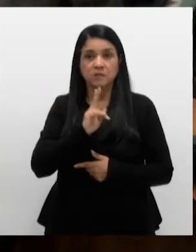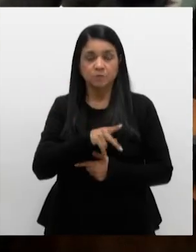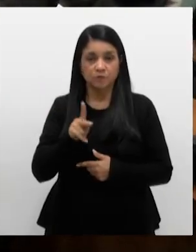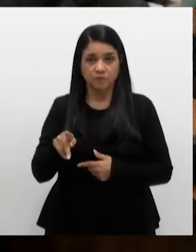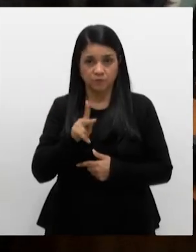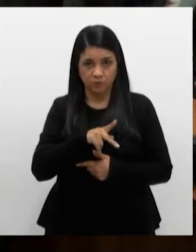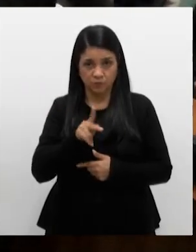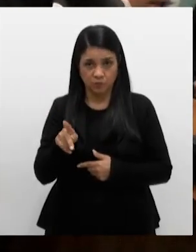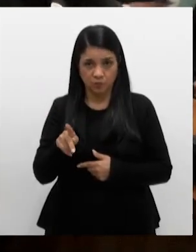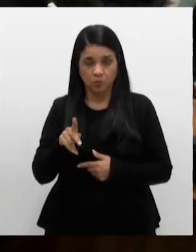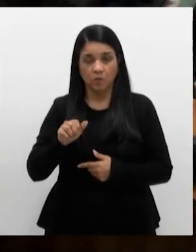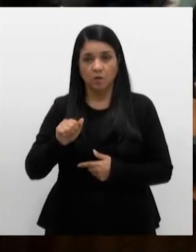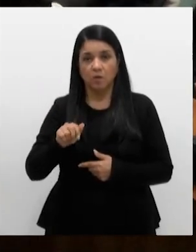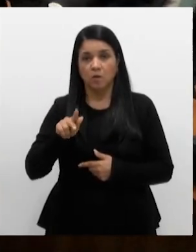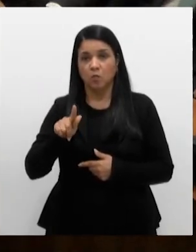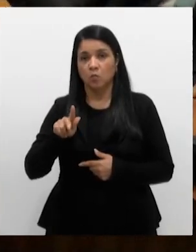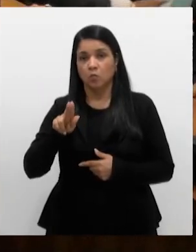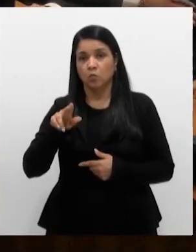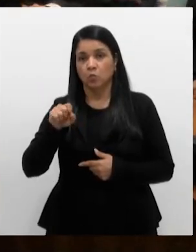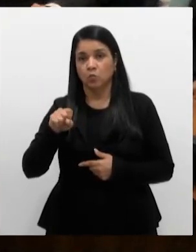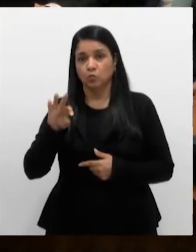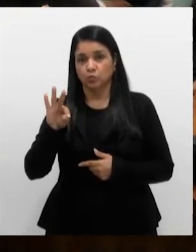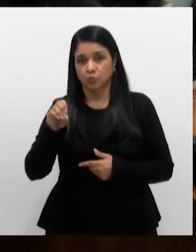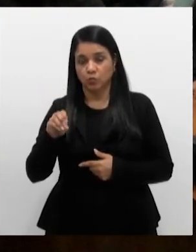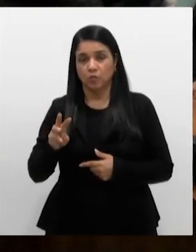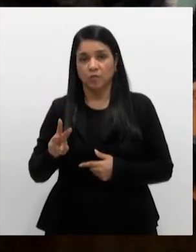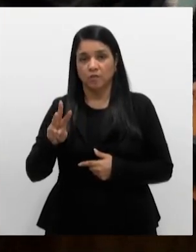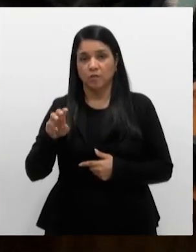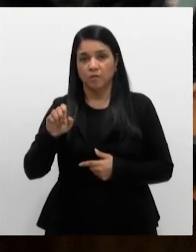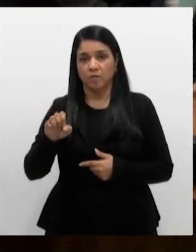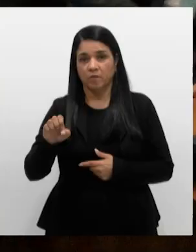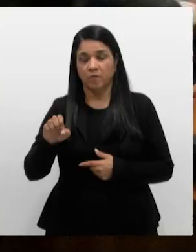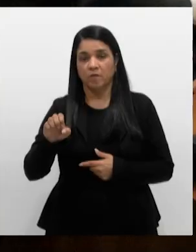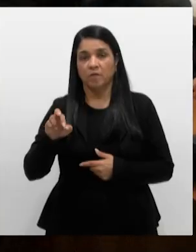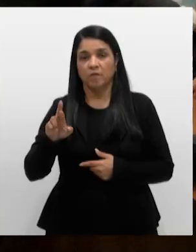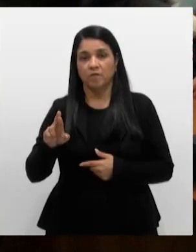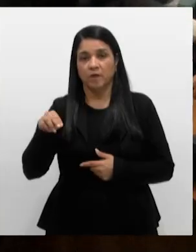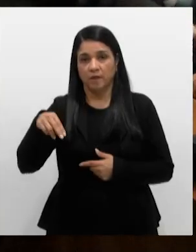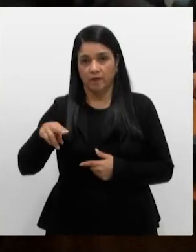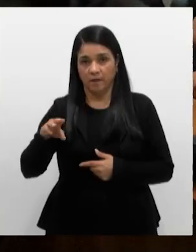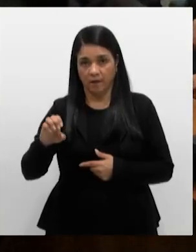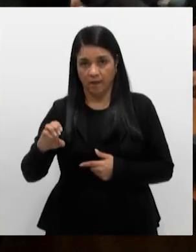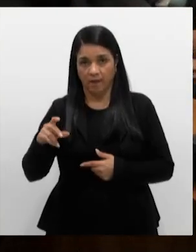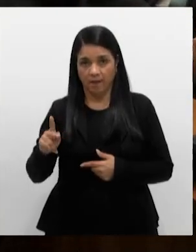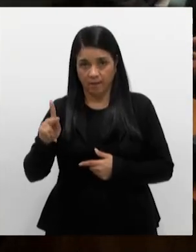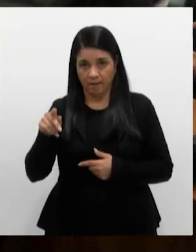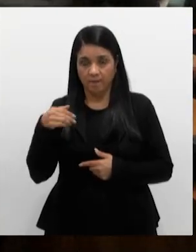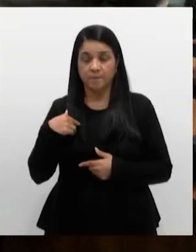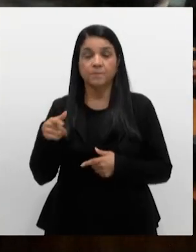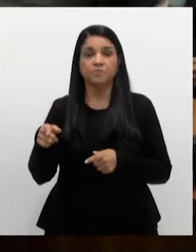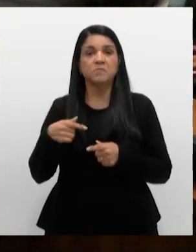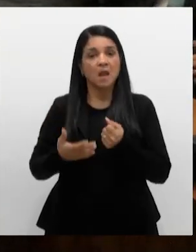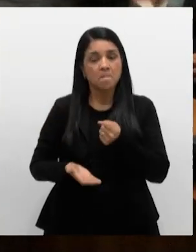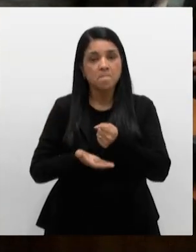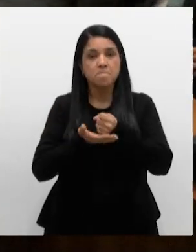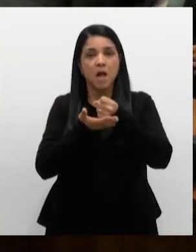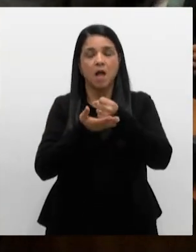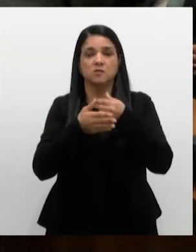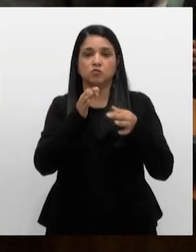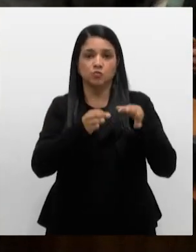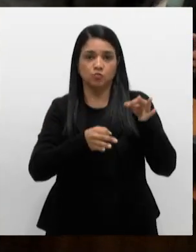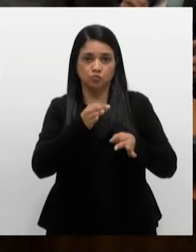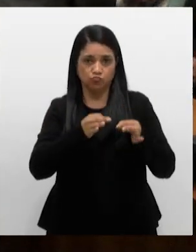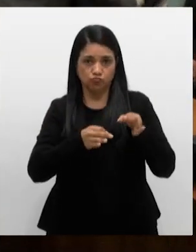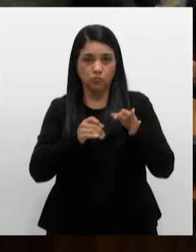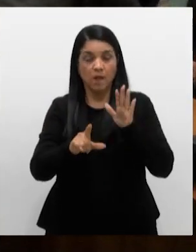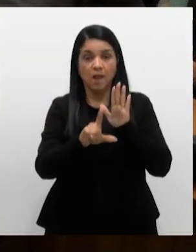professor Augusto Werneck, que a gente homenageou a pedido do Educafro, foi quem deu a base de sustentação jurídica para a